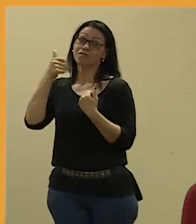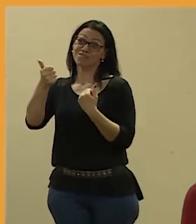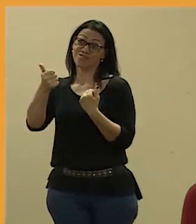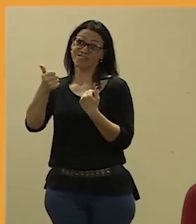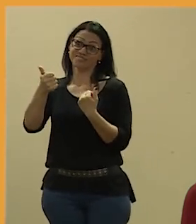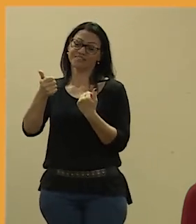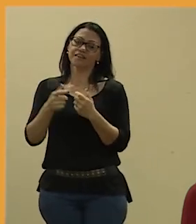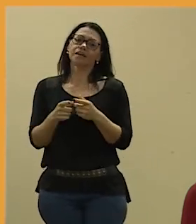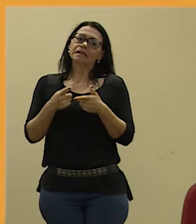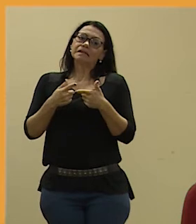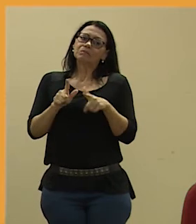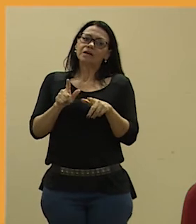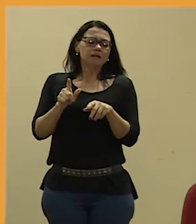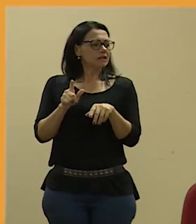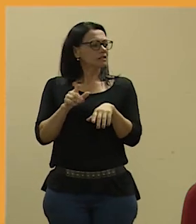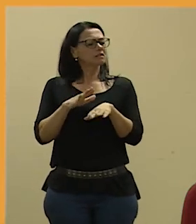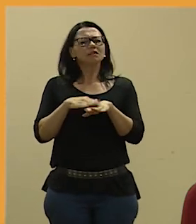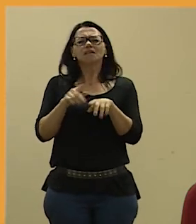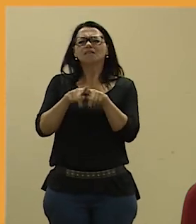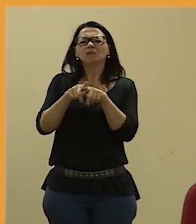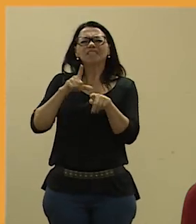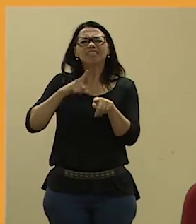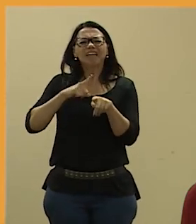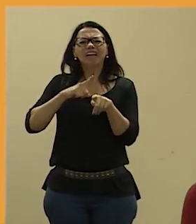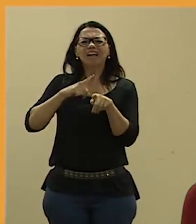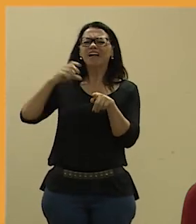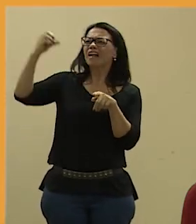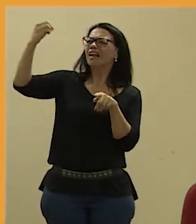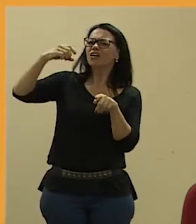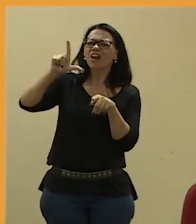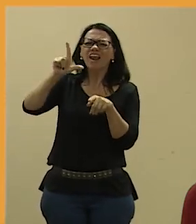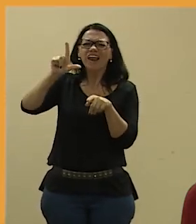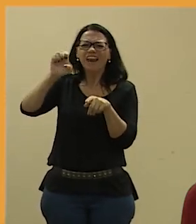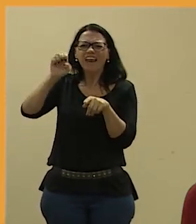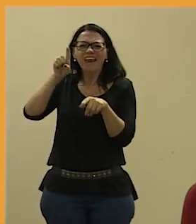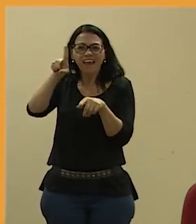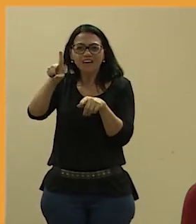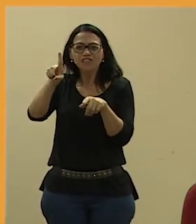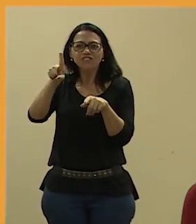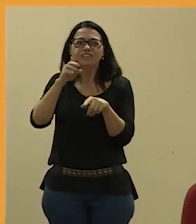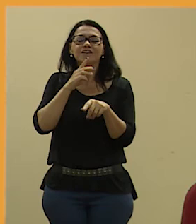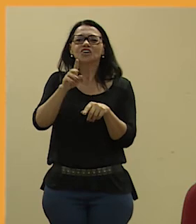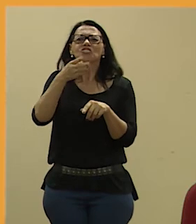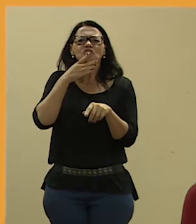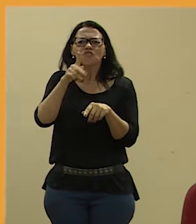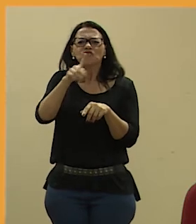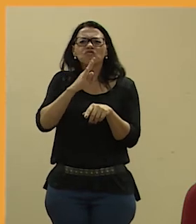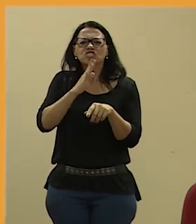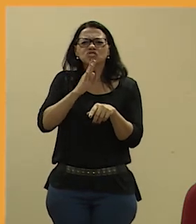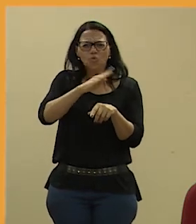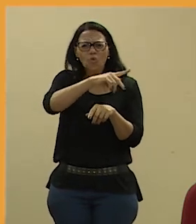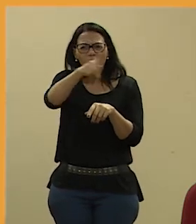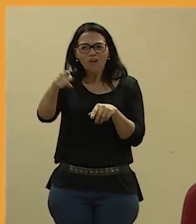mas também tem aqueles anéis de led vocês vocês já viram procura no mercado livre kit youtuber é verdade caro os